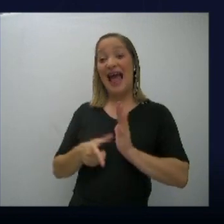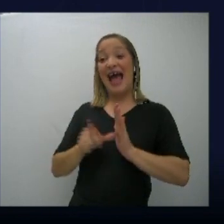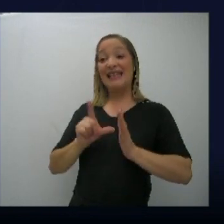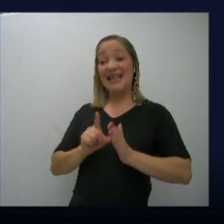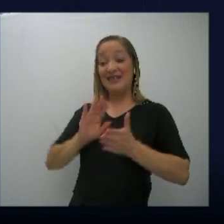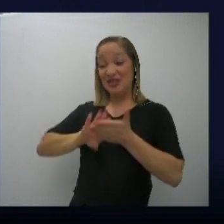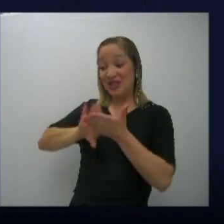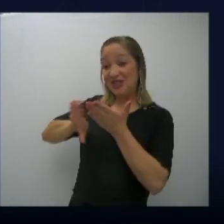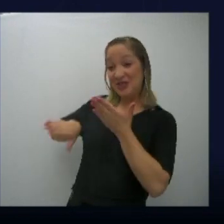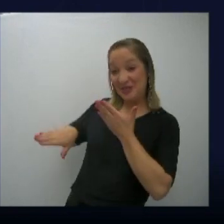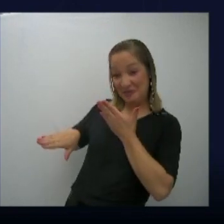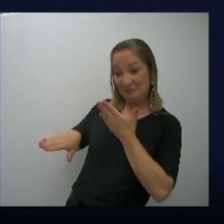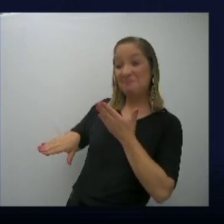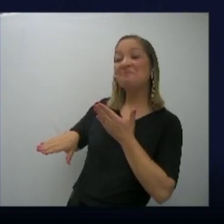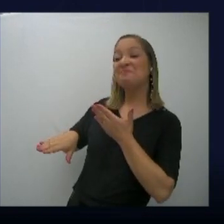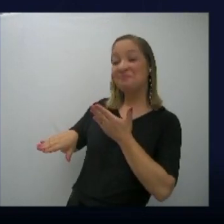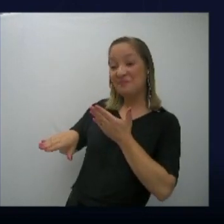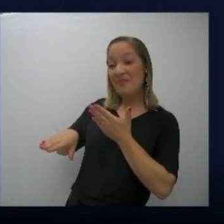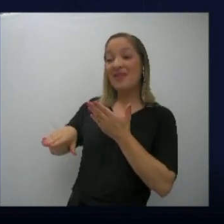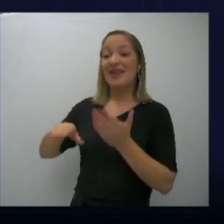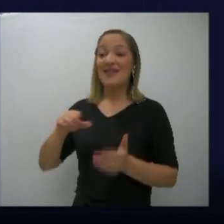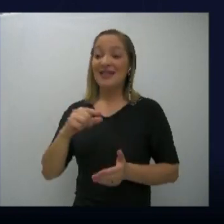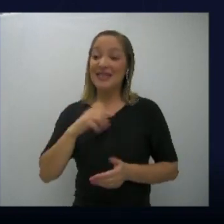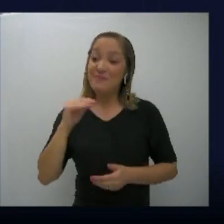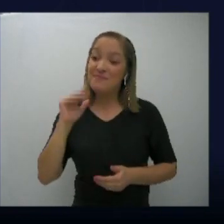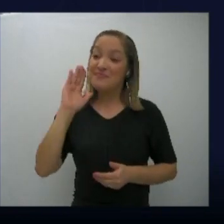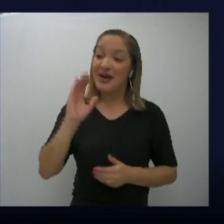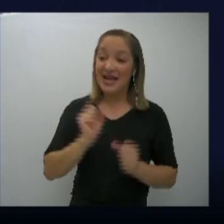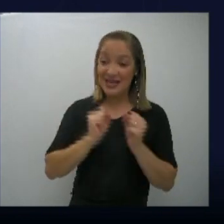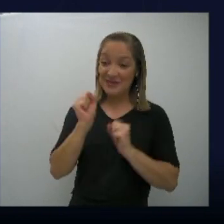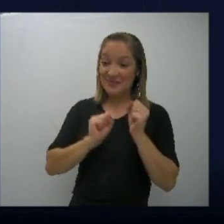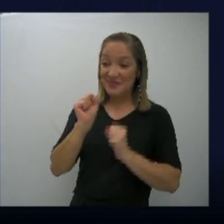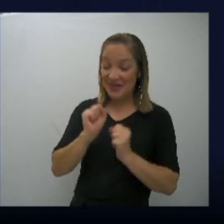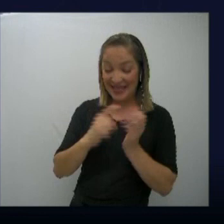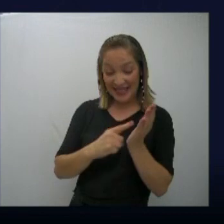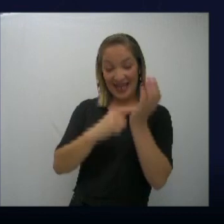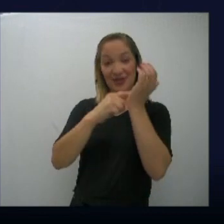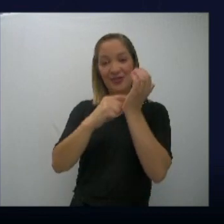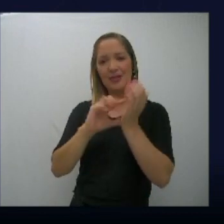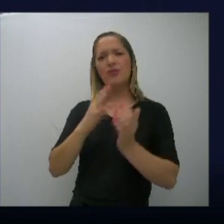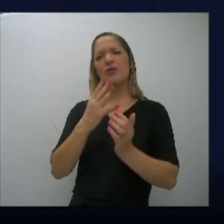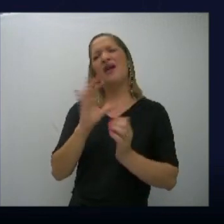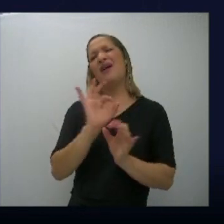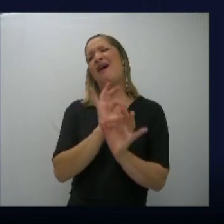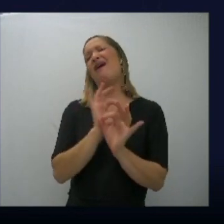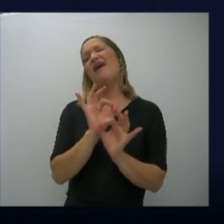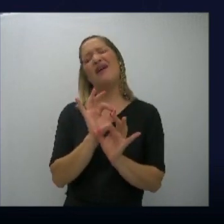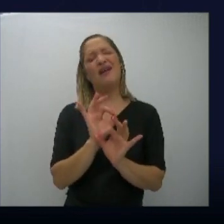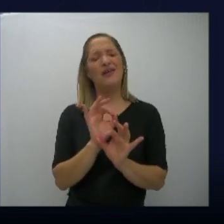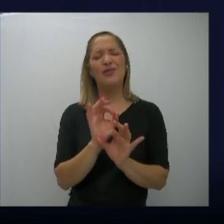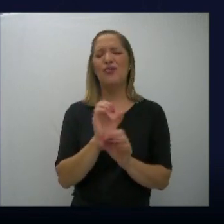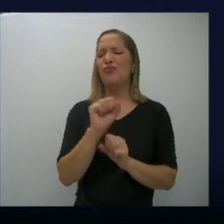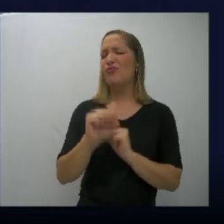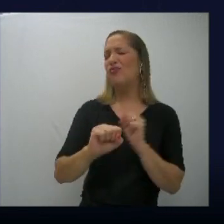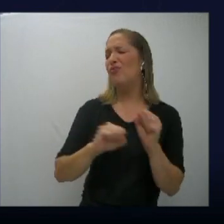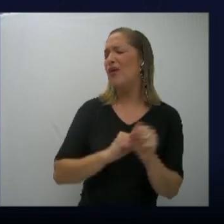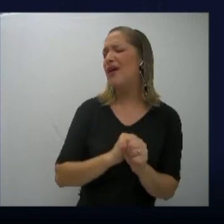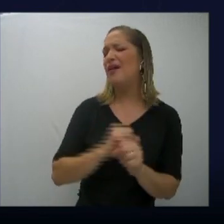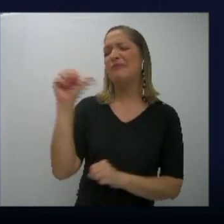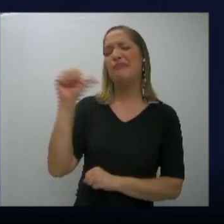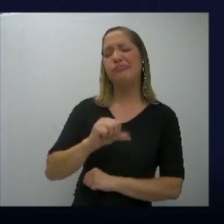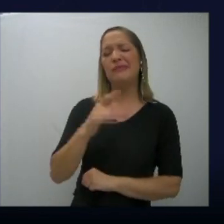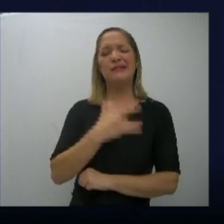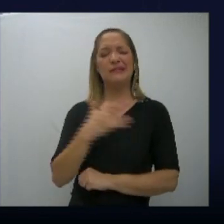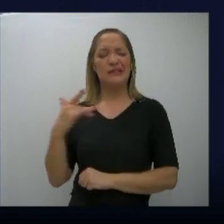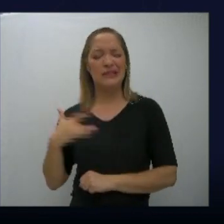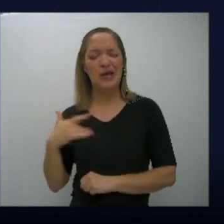porque tem mais de empresas brasileiras tecnologia acontecer algo que foi um ano péssimos de saúde de morte de